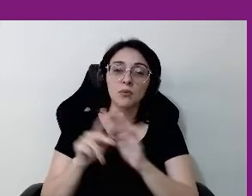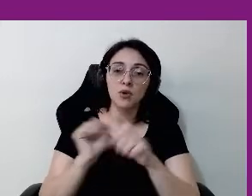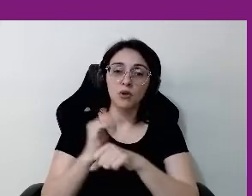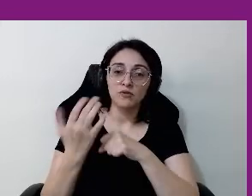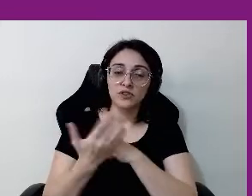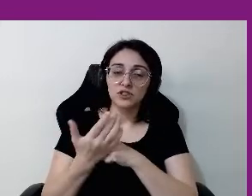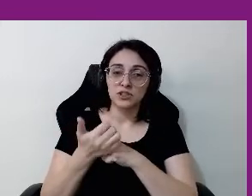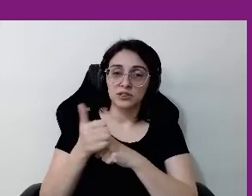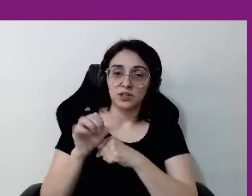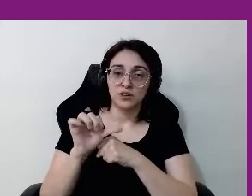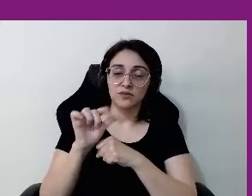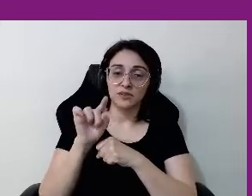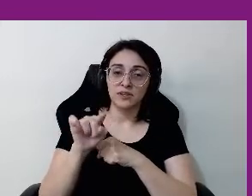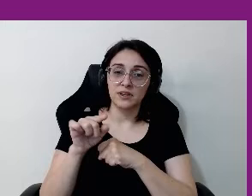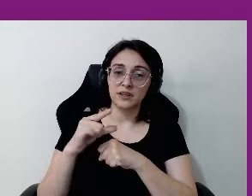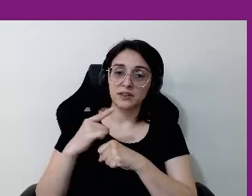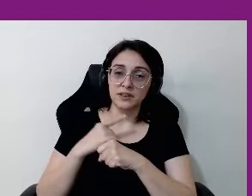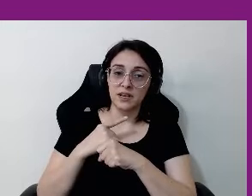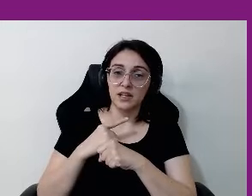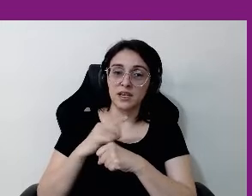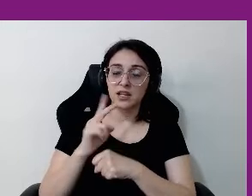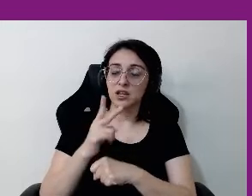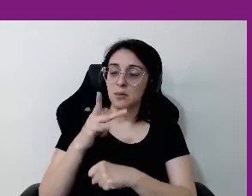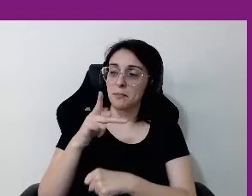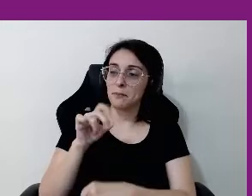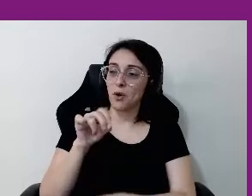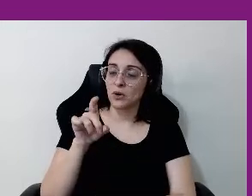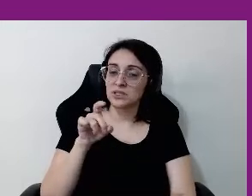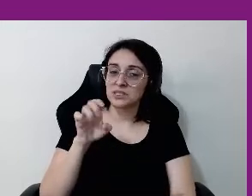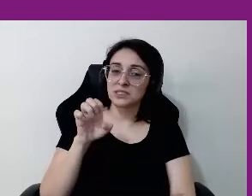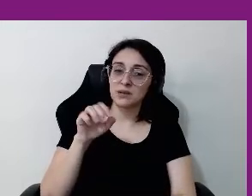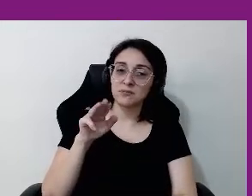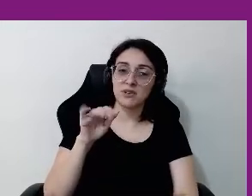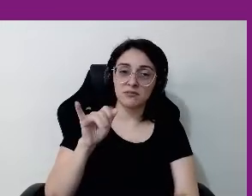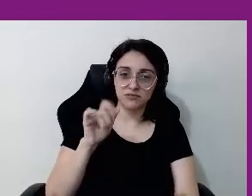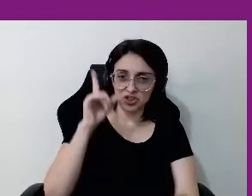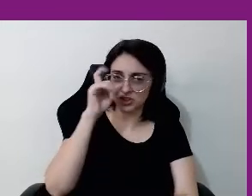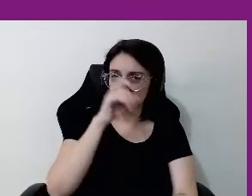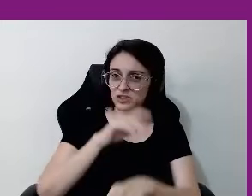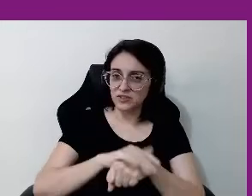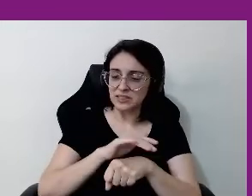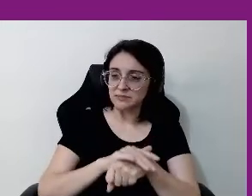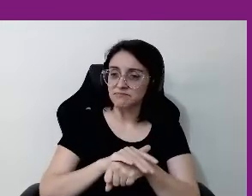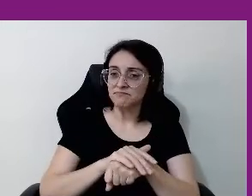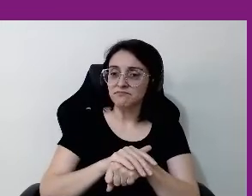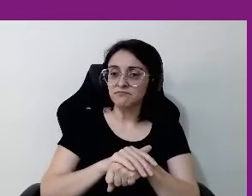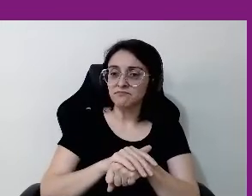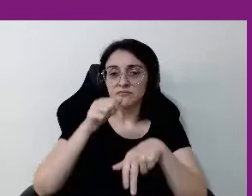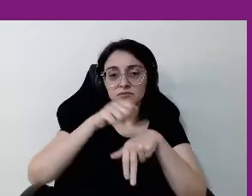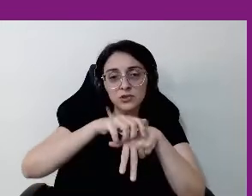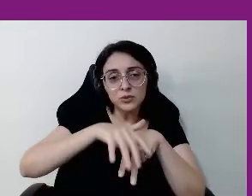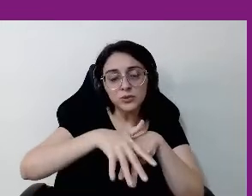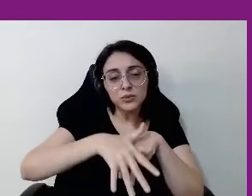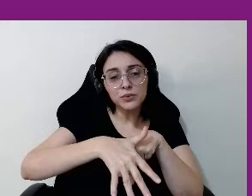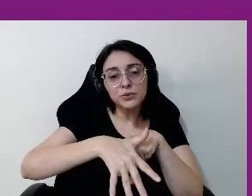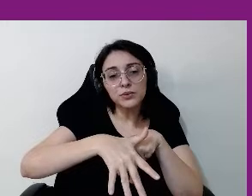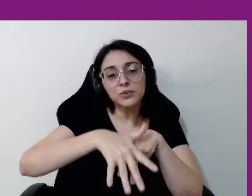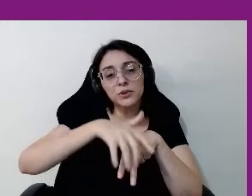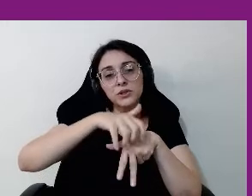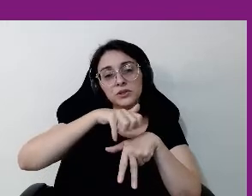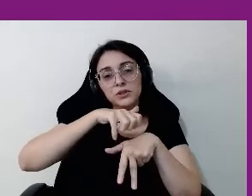COVID-19. Eles têm hipoxemia, nós sabemos o quanto foi difícil fazer ventilação desses pacientes. Este é um